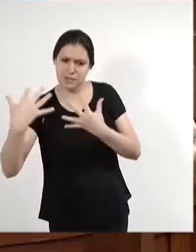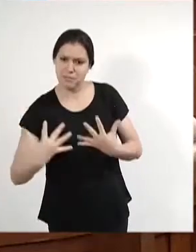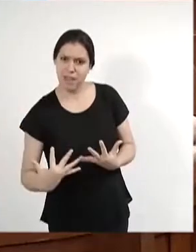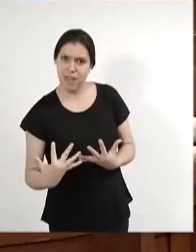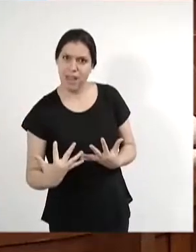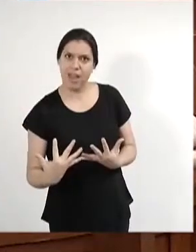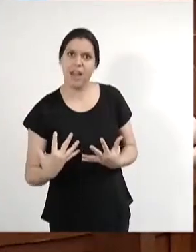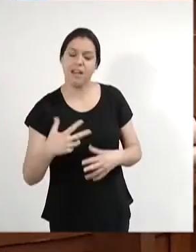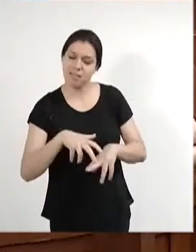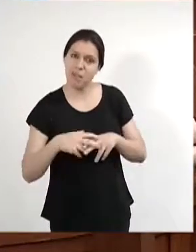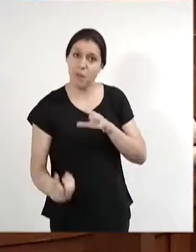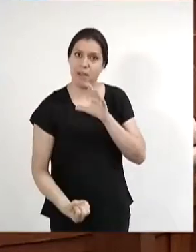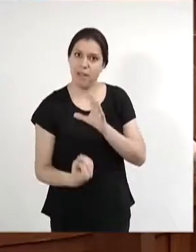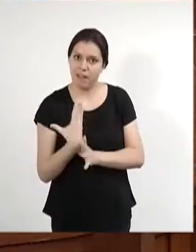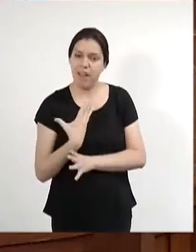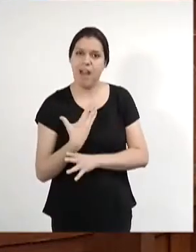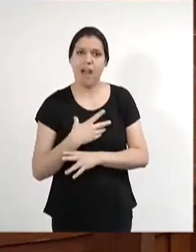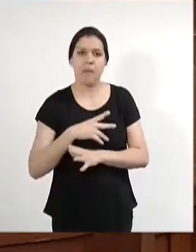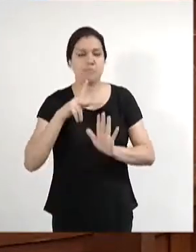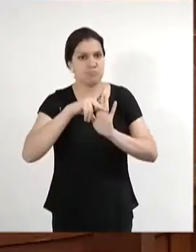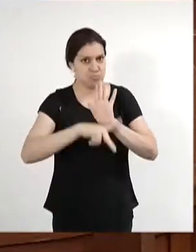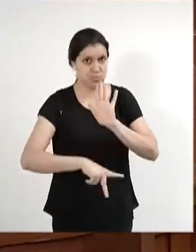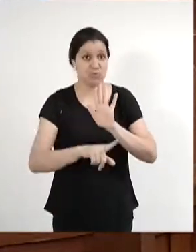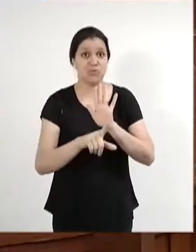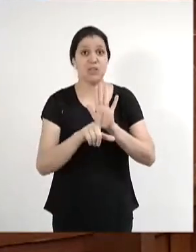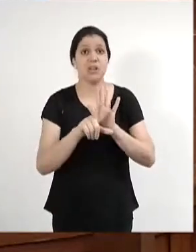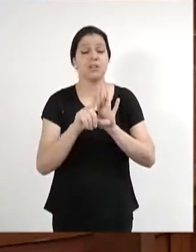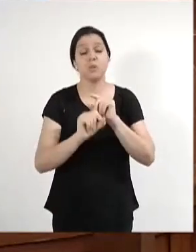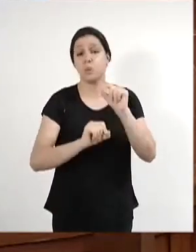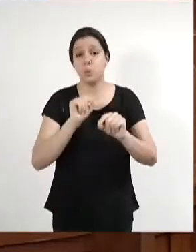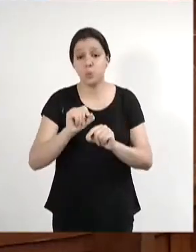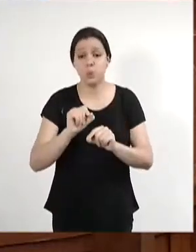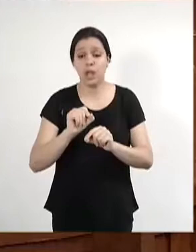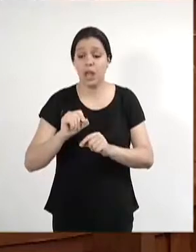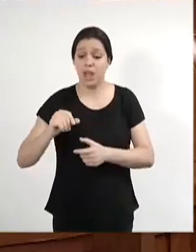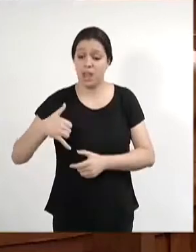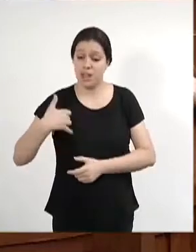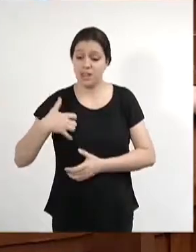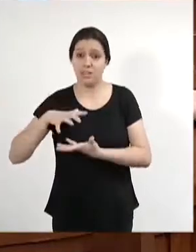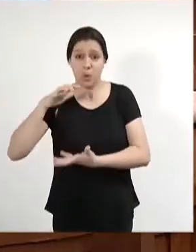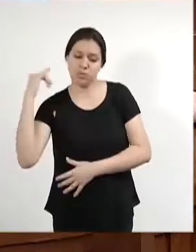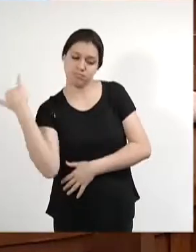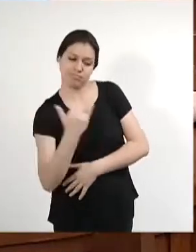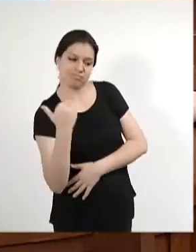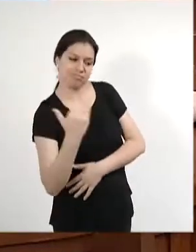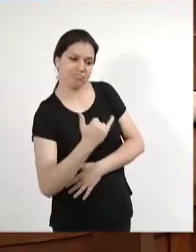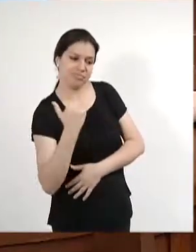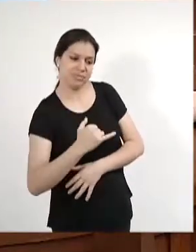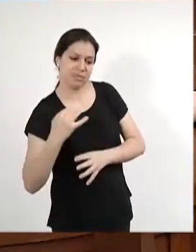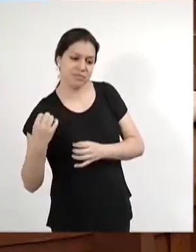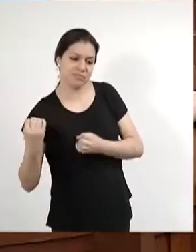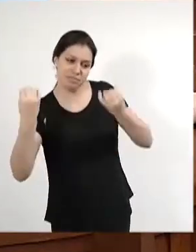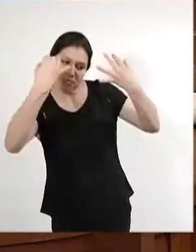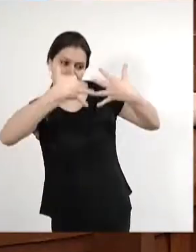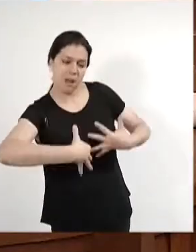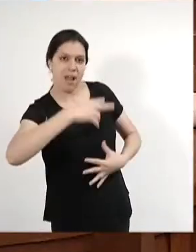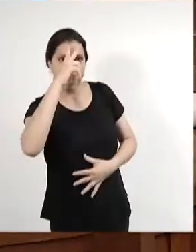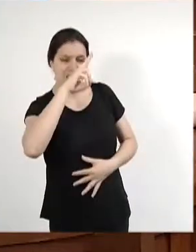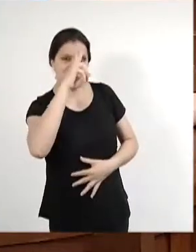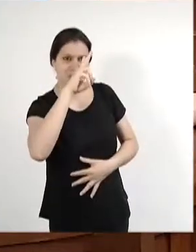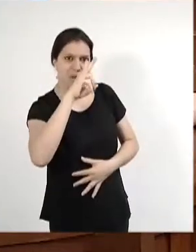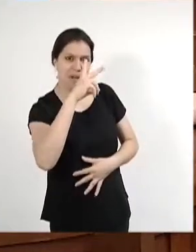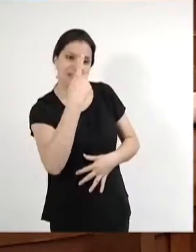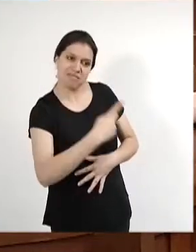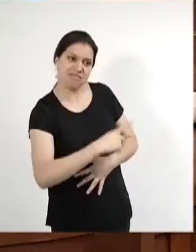contador de história? E esse é um projeto que estamos discutindo, para